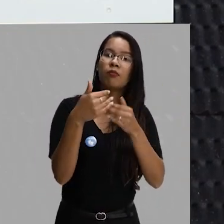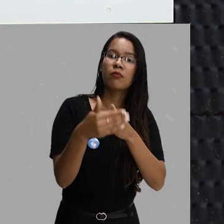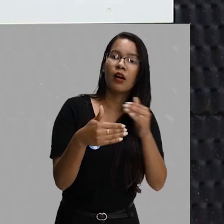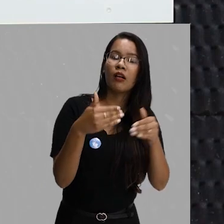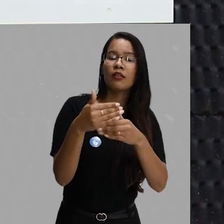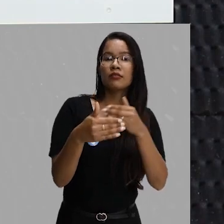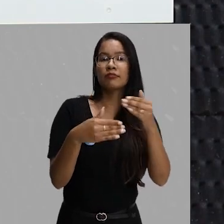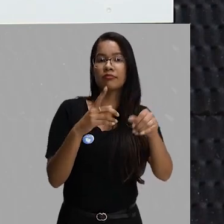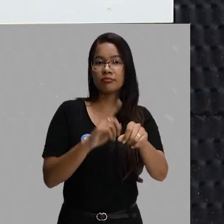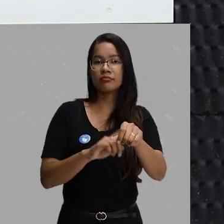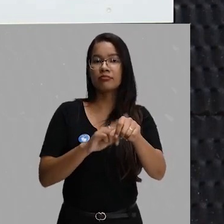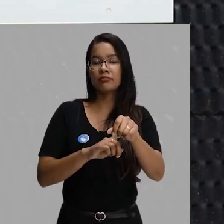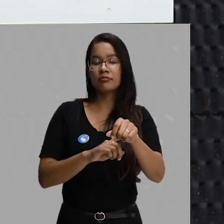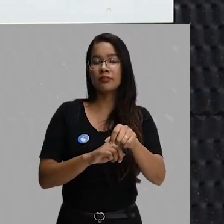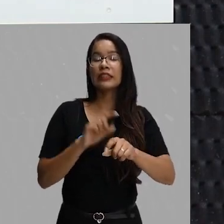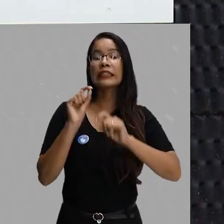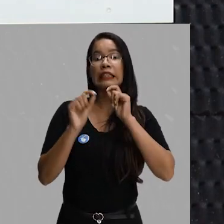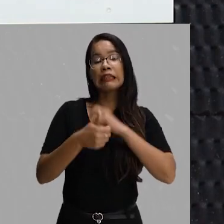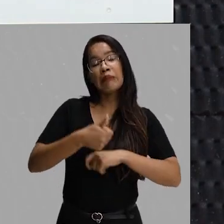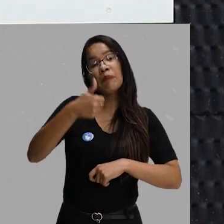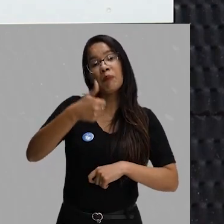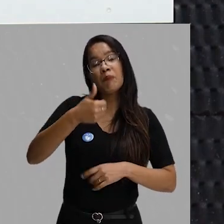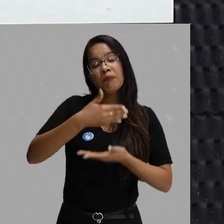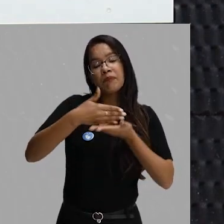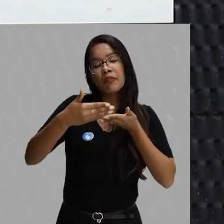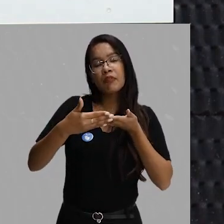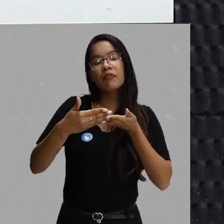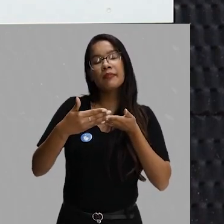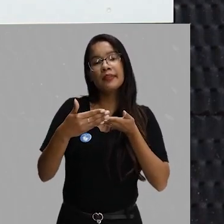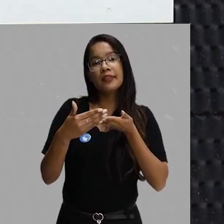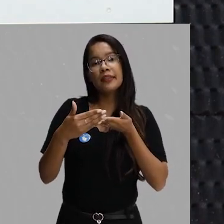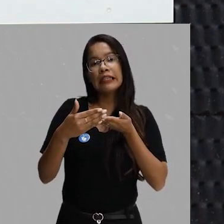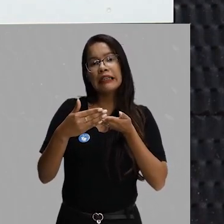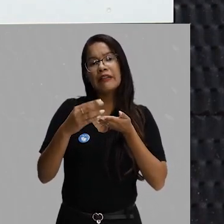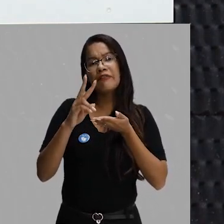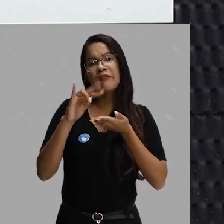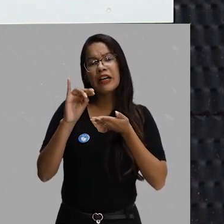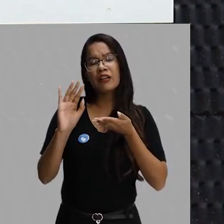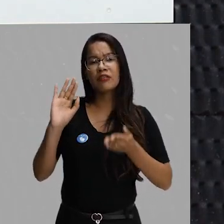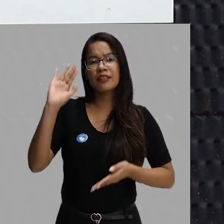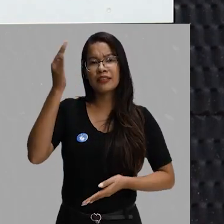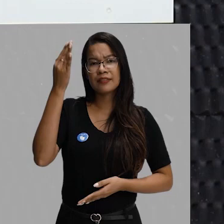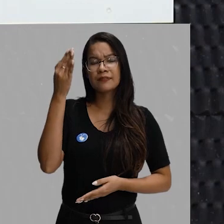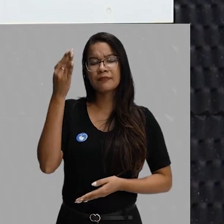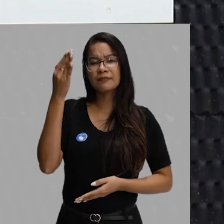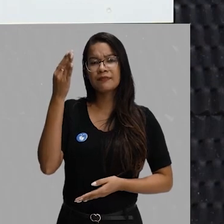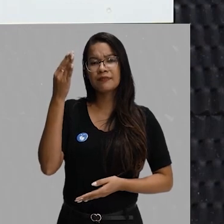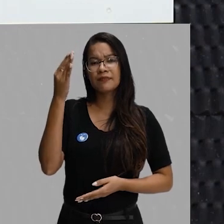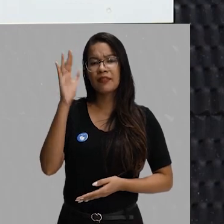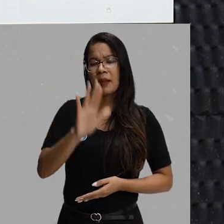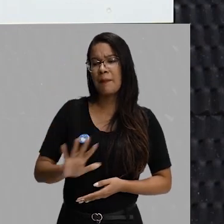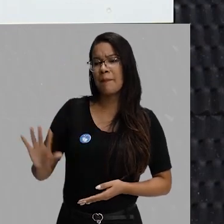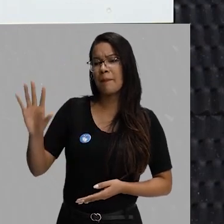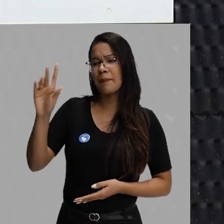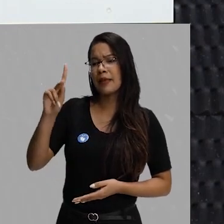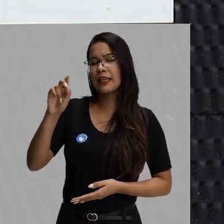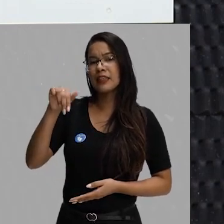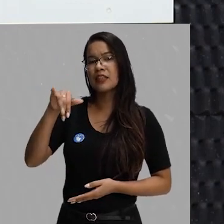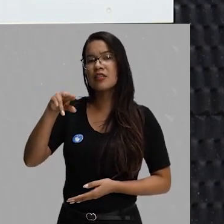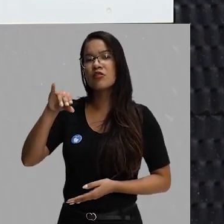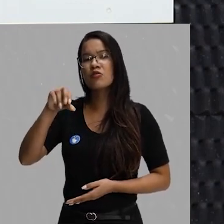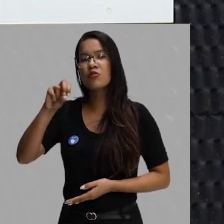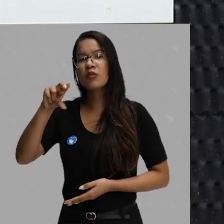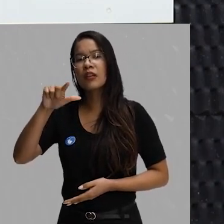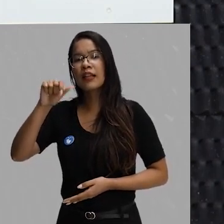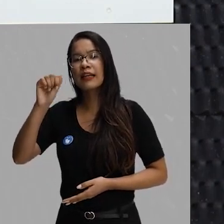republicano. Uma política expansionista que, no primeiro momento, ela é interna. Ela vai ocorrer ali na Península Itálica, mas